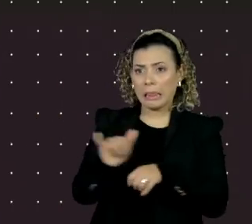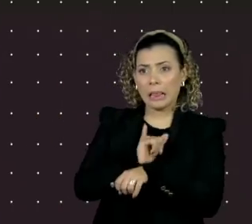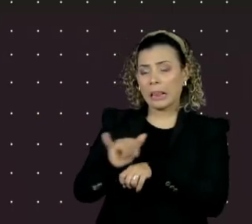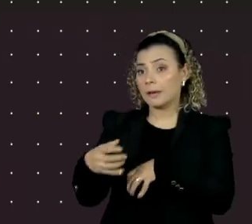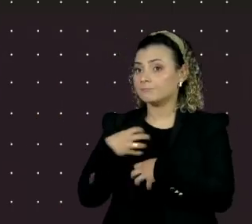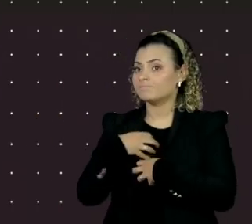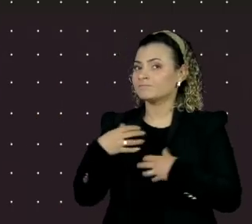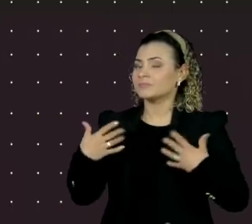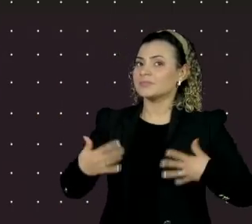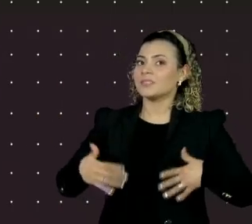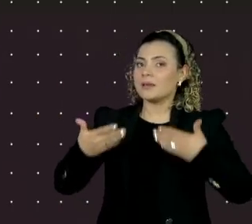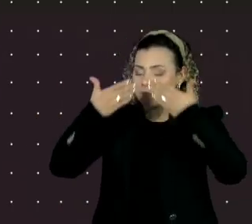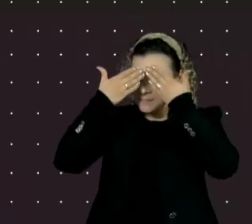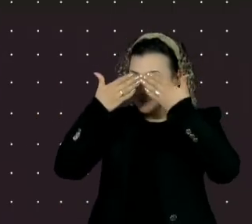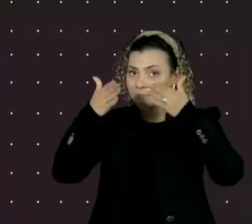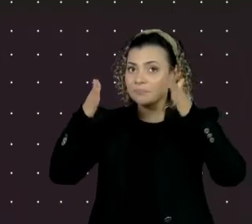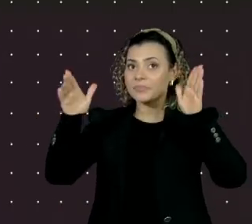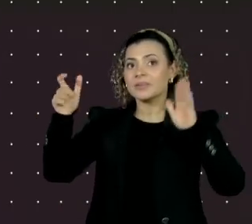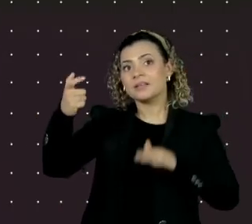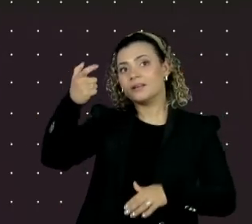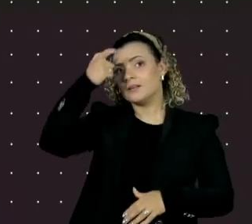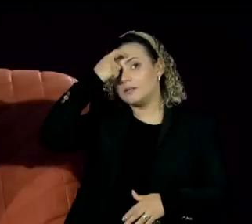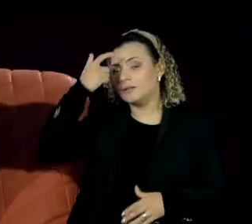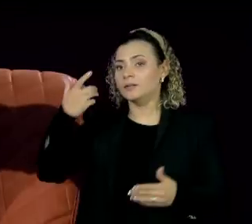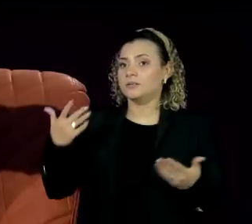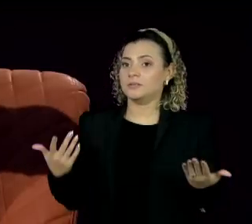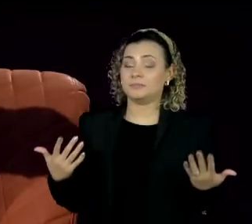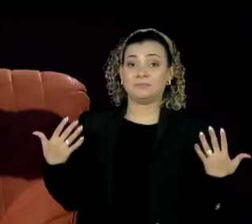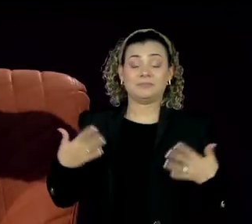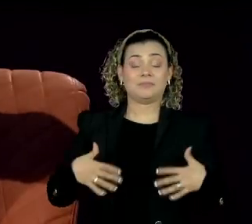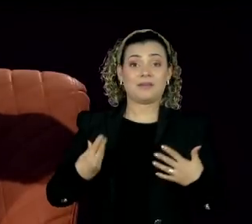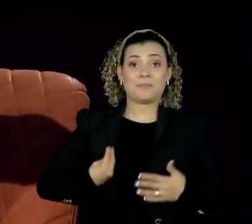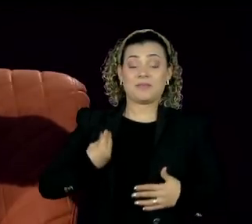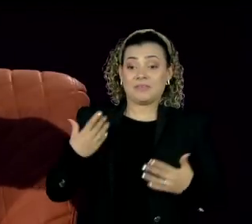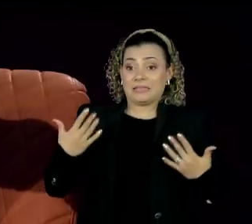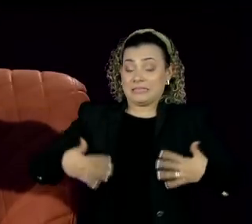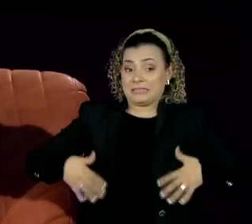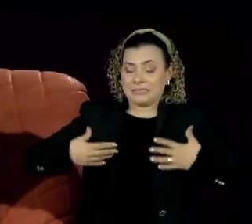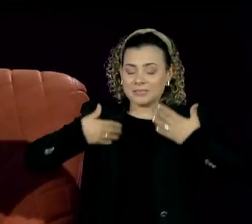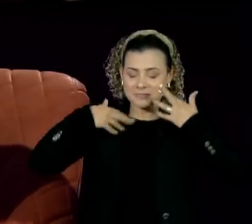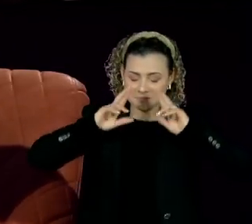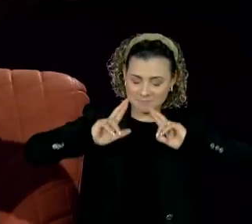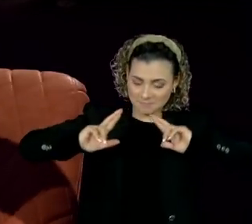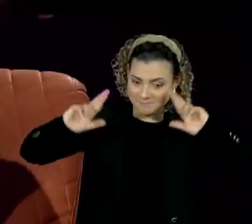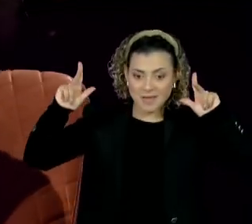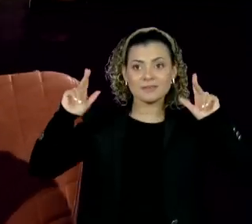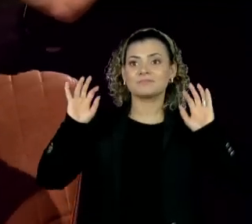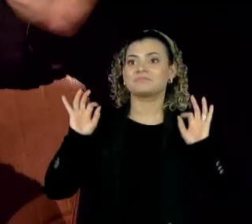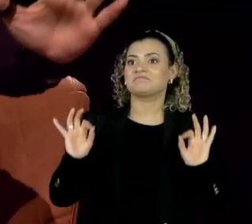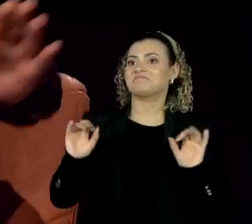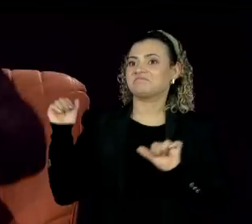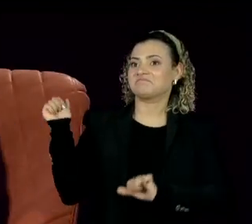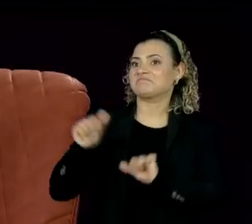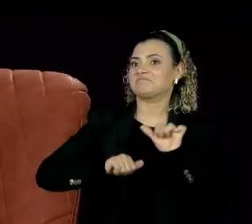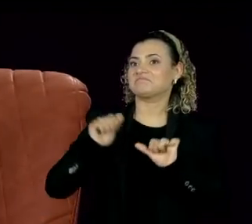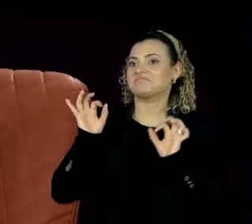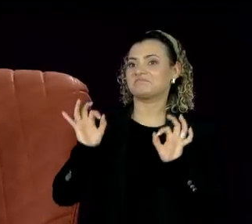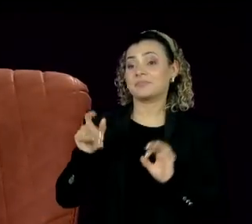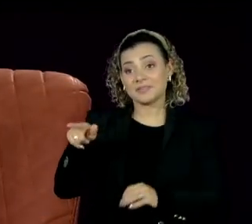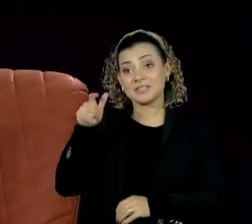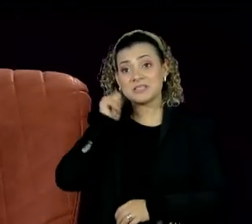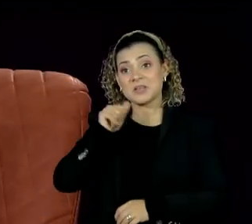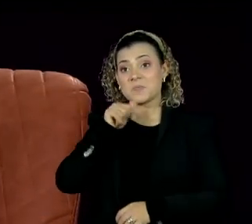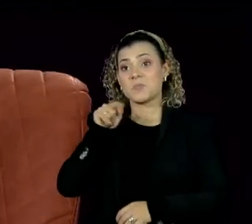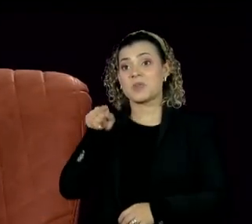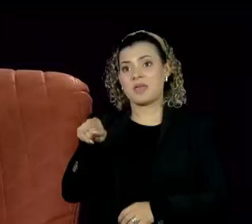improvisação, abriu uma janela gigante assim na minha frente, foi uma coisa assim revolucionária. Essa